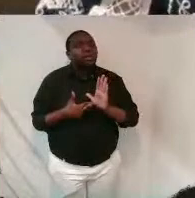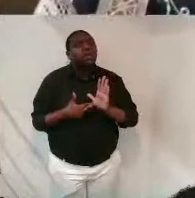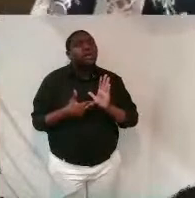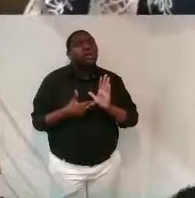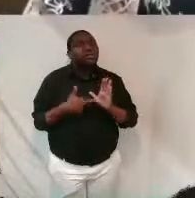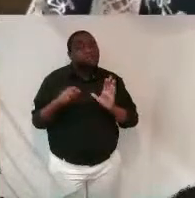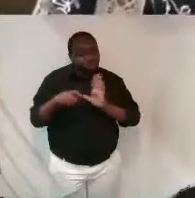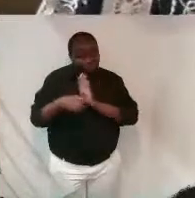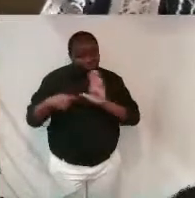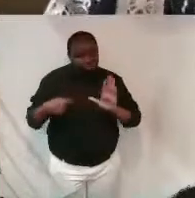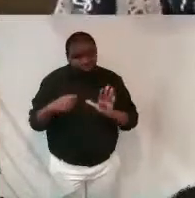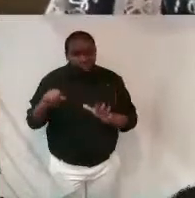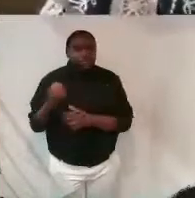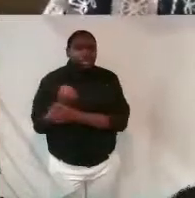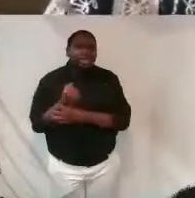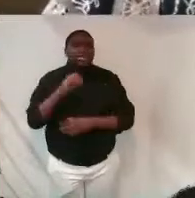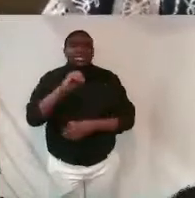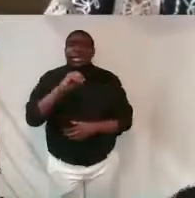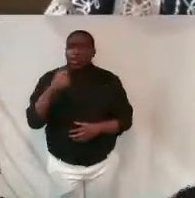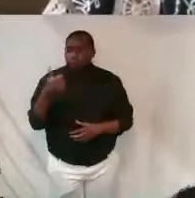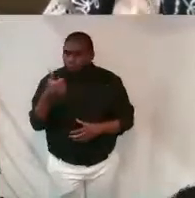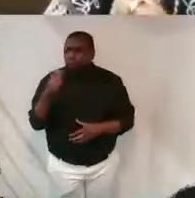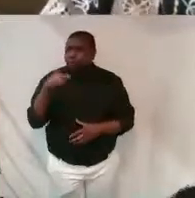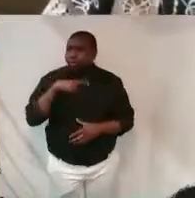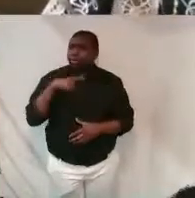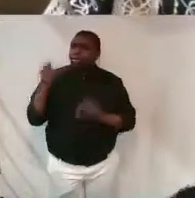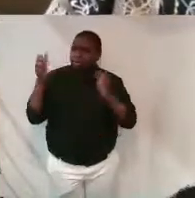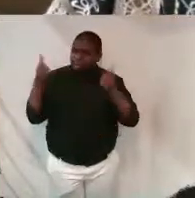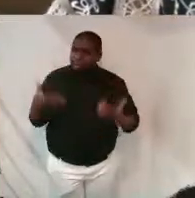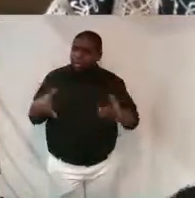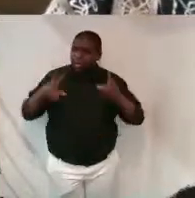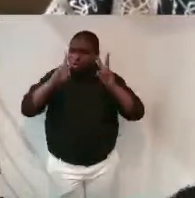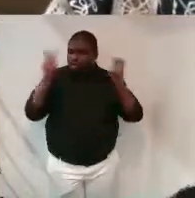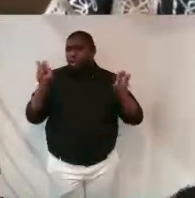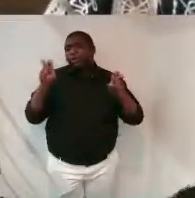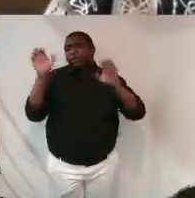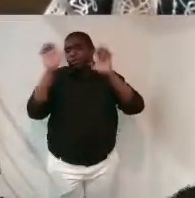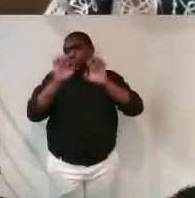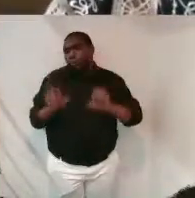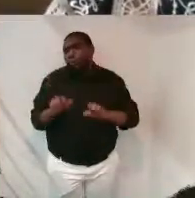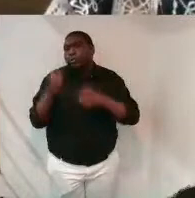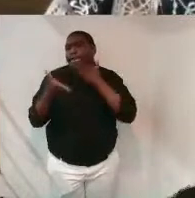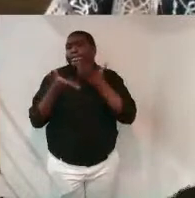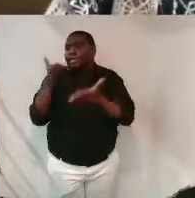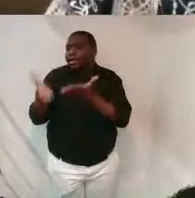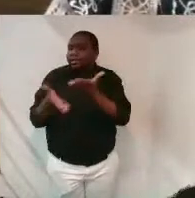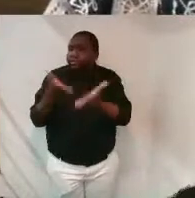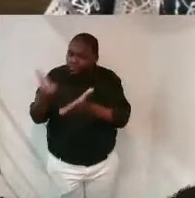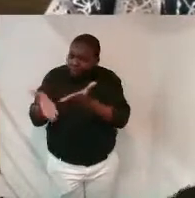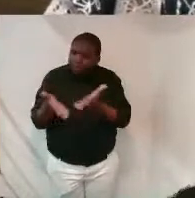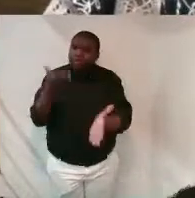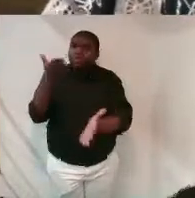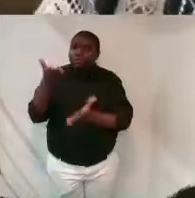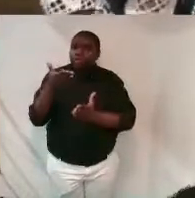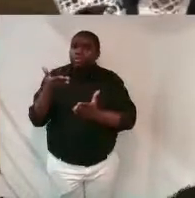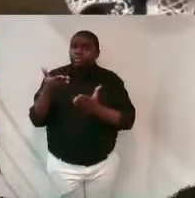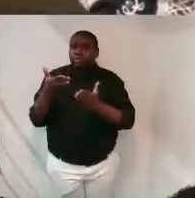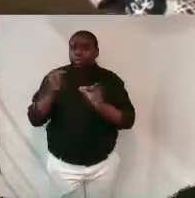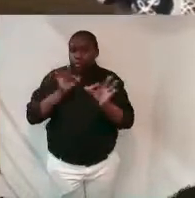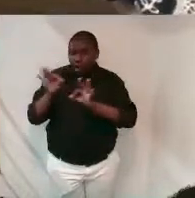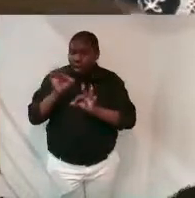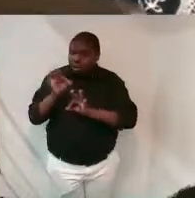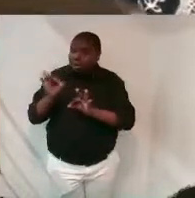01, que dispõe sobre regime, estrutura e da cobrança pela prestação dos serviços de manejo de resíduos sólidos,